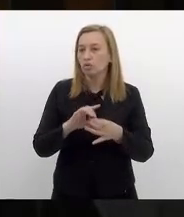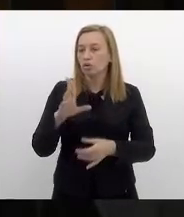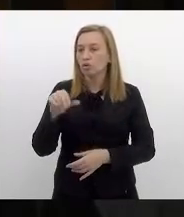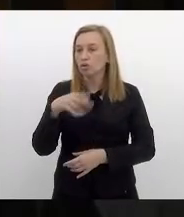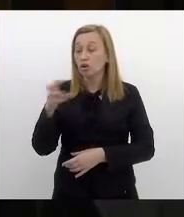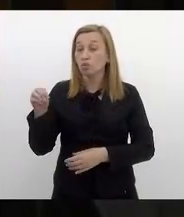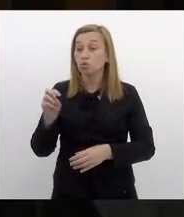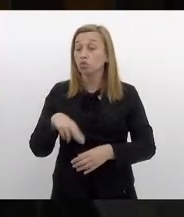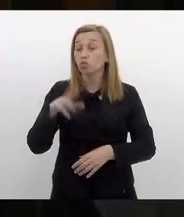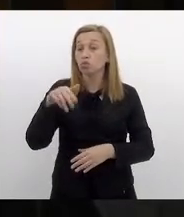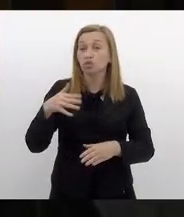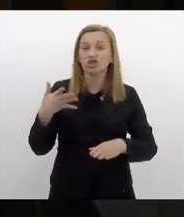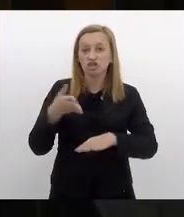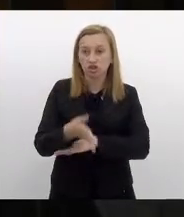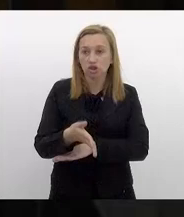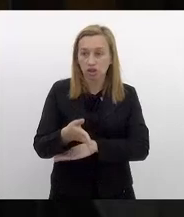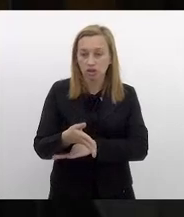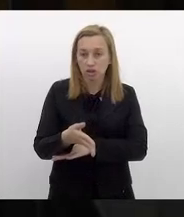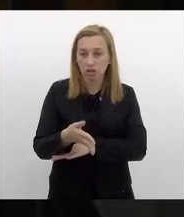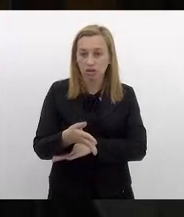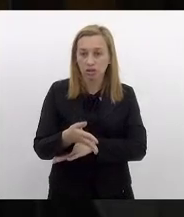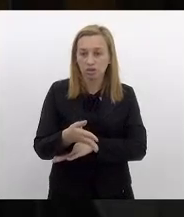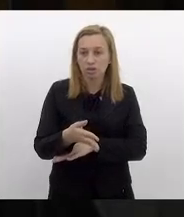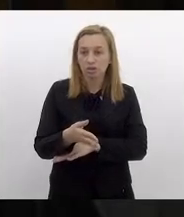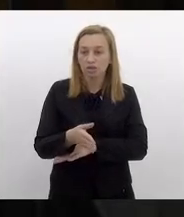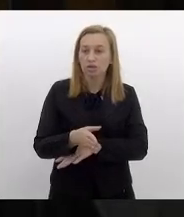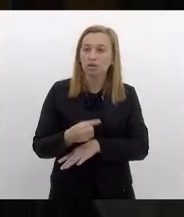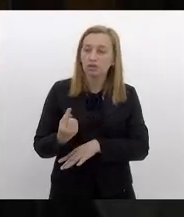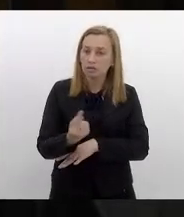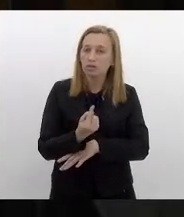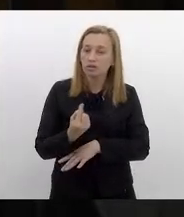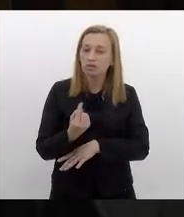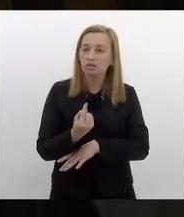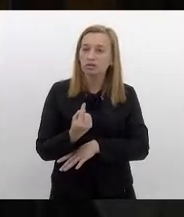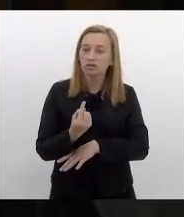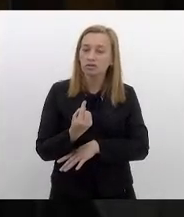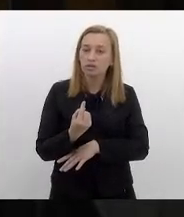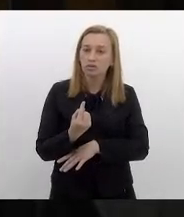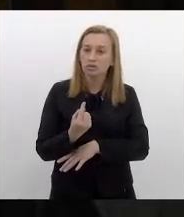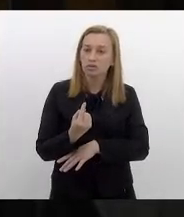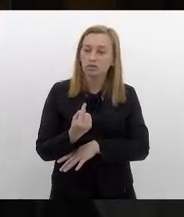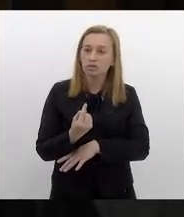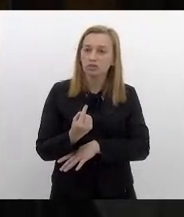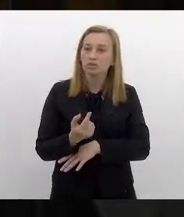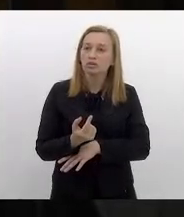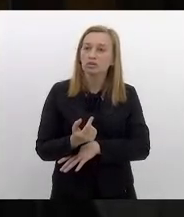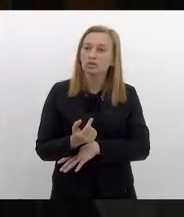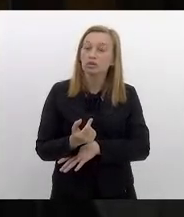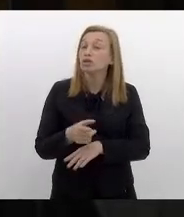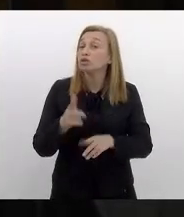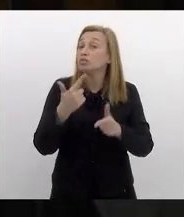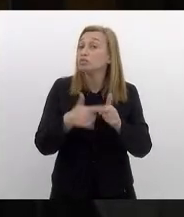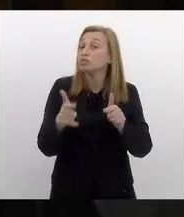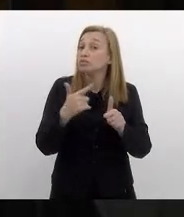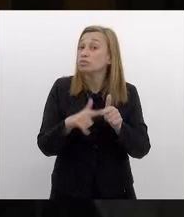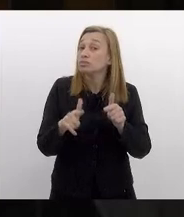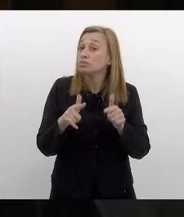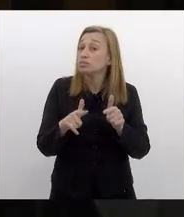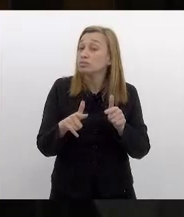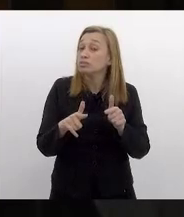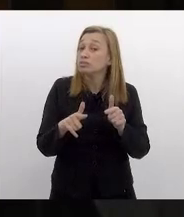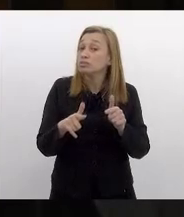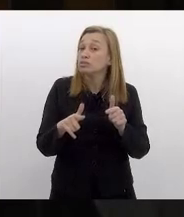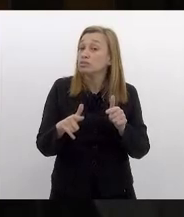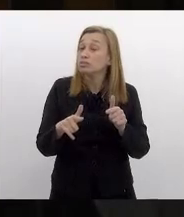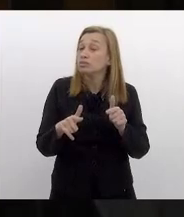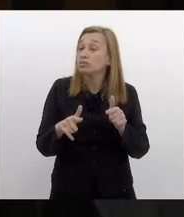nunca chega à mesa, nunca é colocado sobre a mesa, são colocados sobre a mesa os problemas